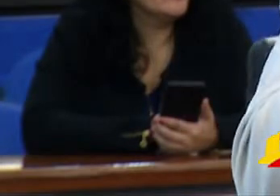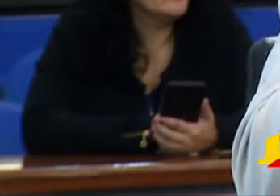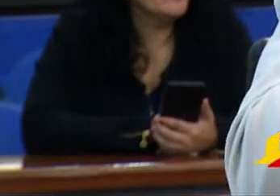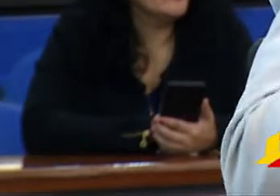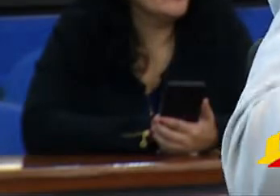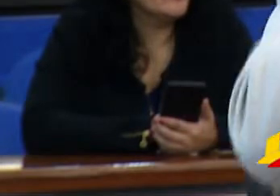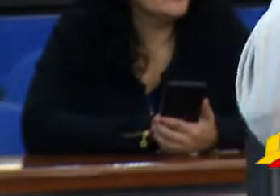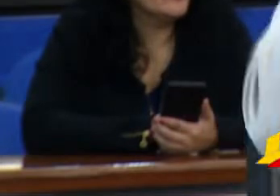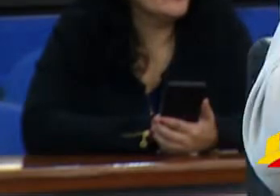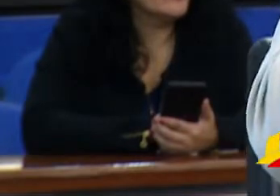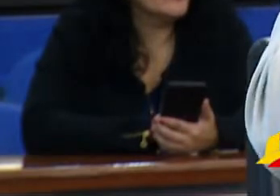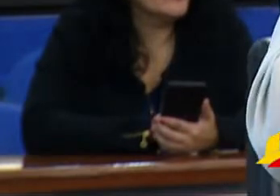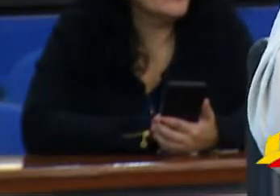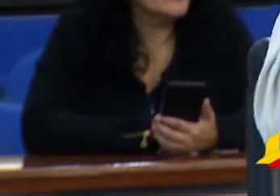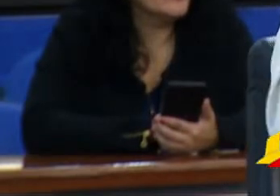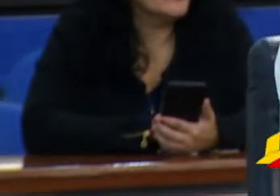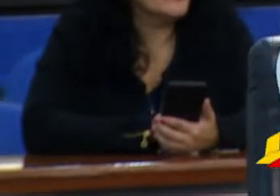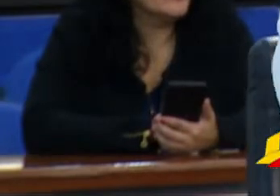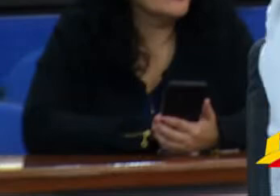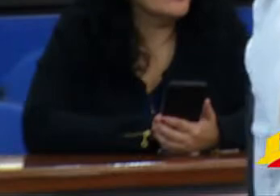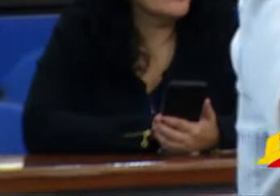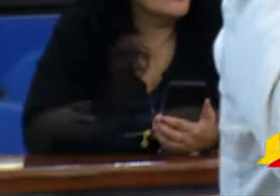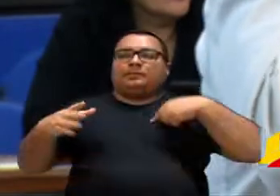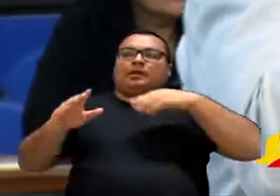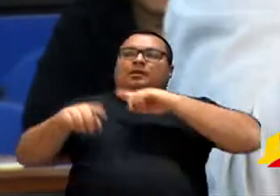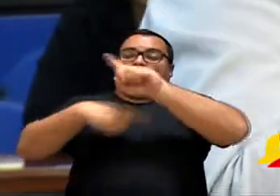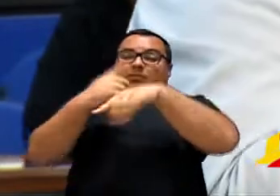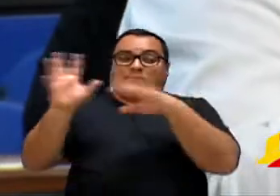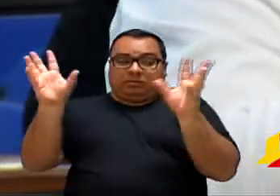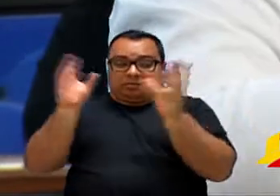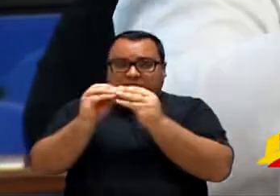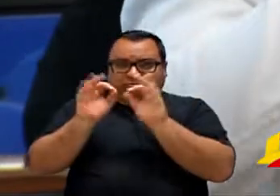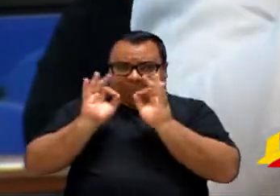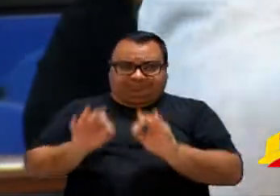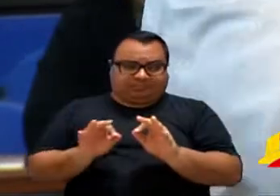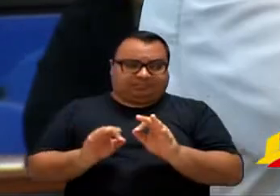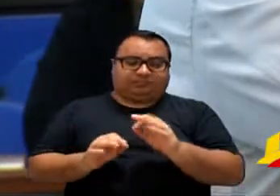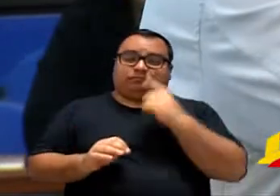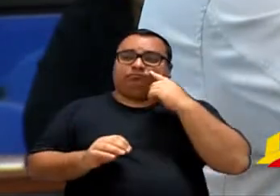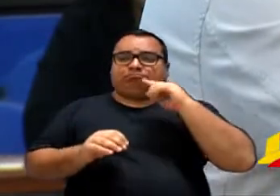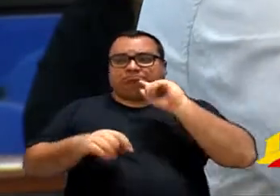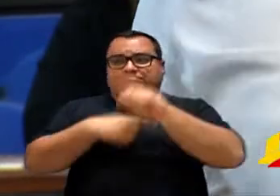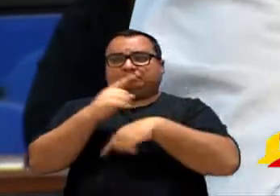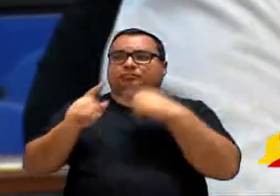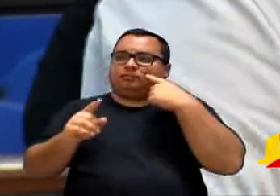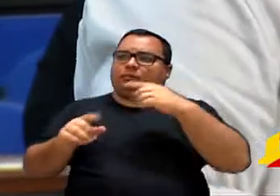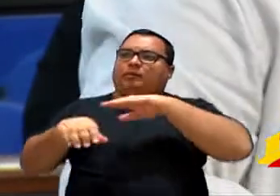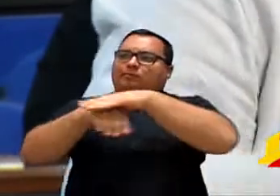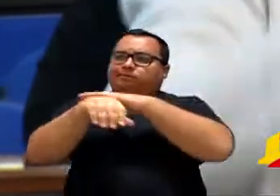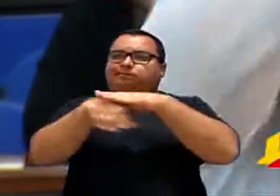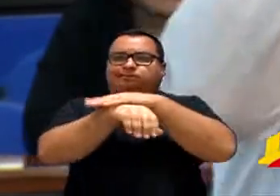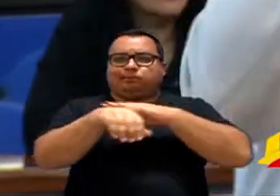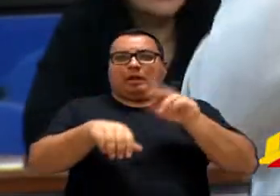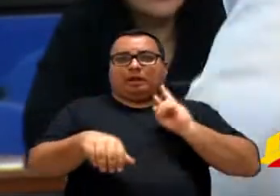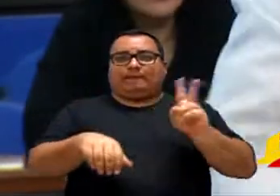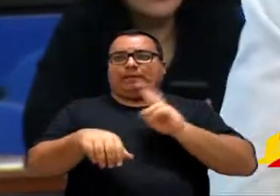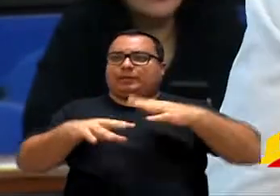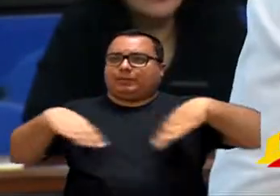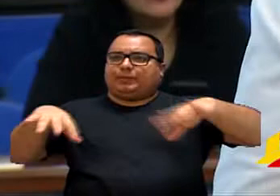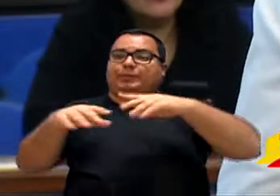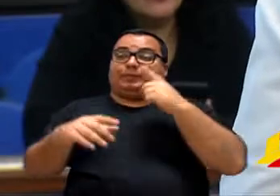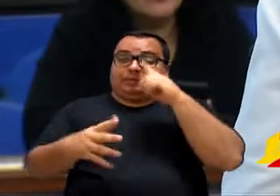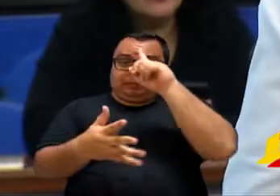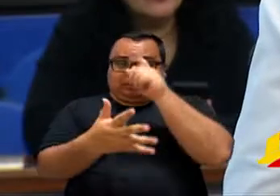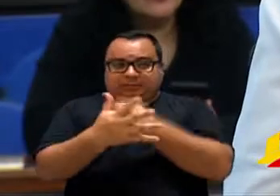tiver aqui uma conclusão é mais substancial nós então vamos aqui conversar com os vereadores e ver o que nós podemos